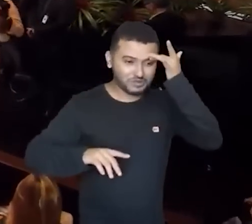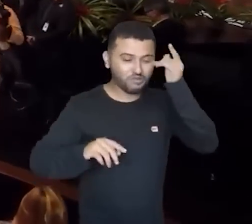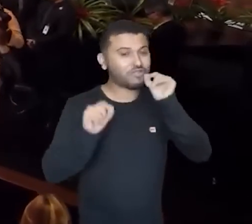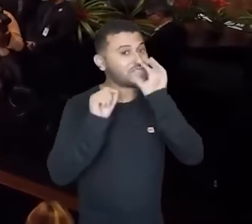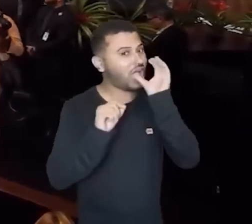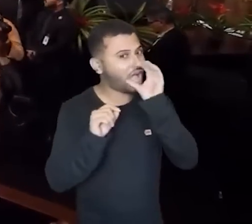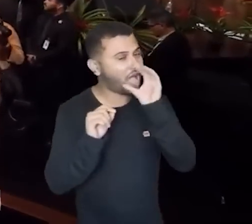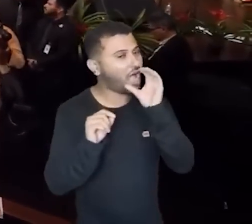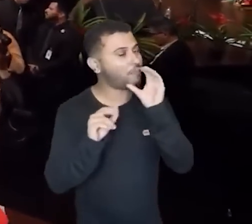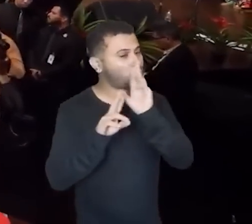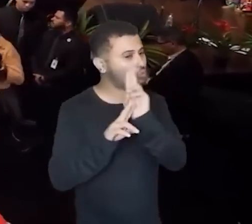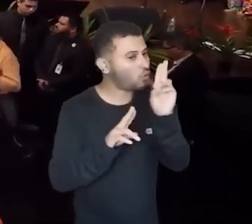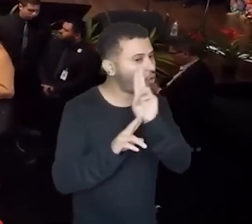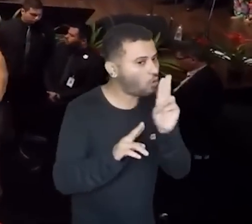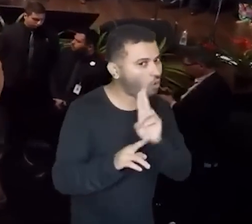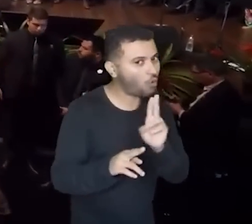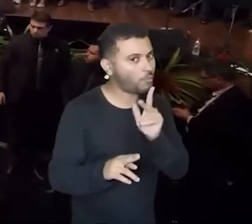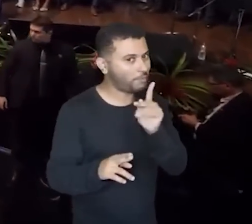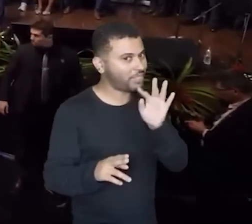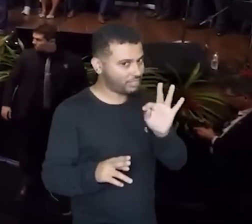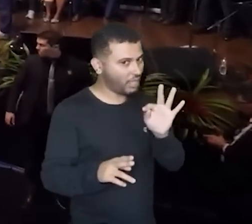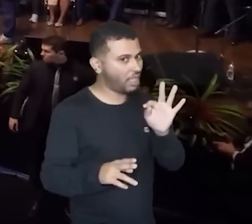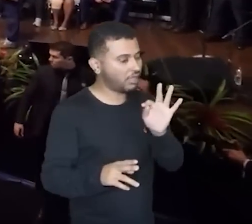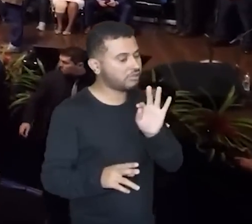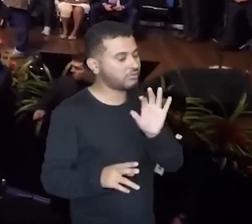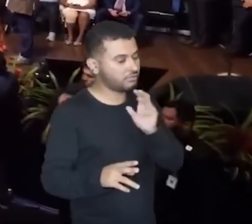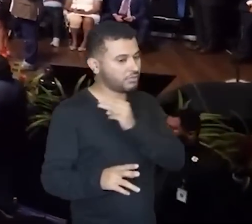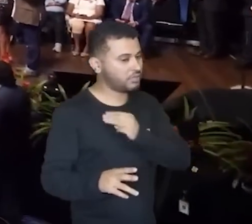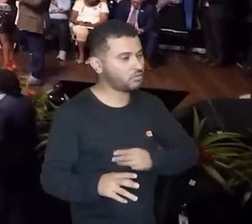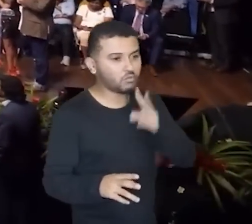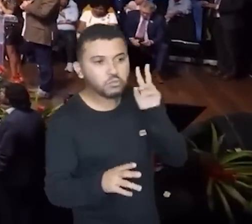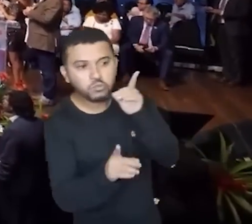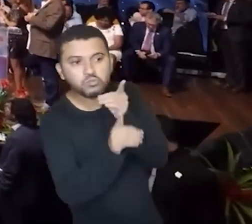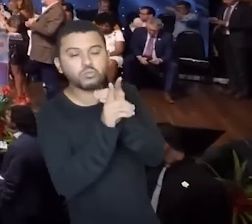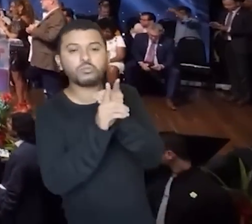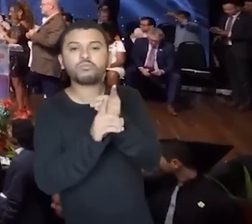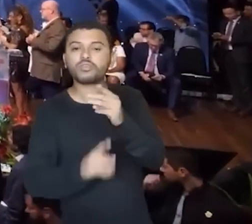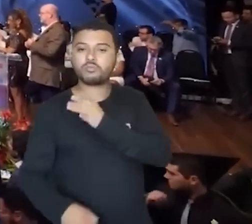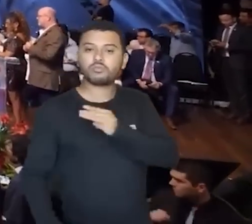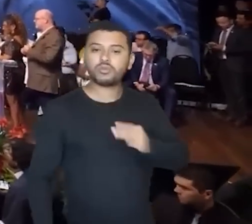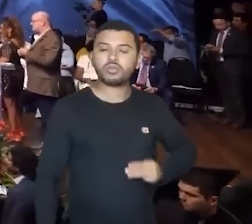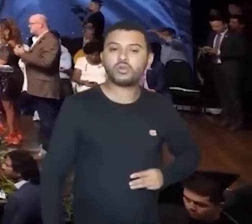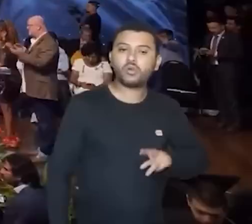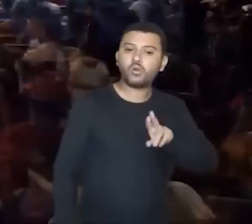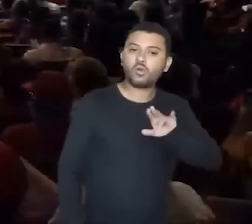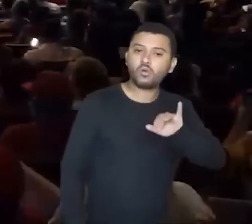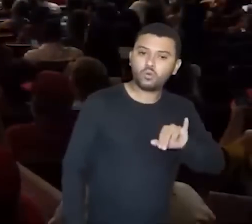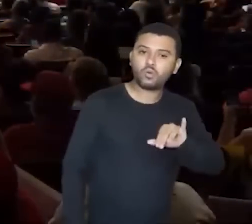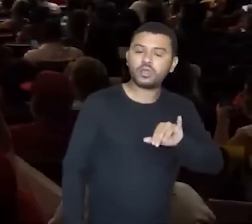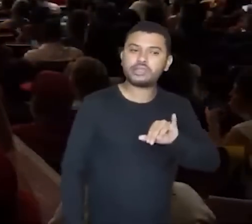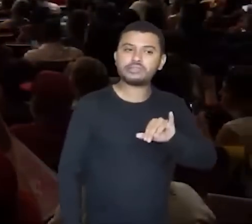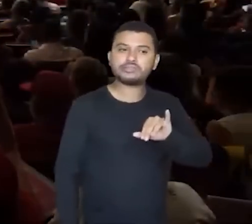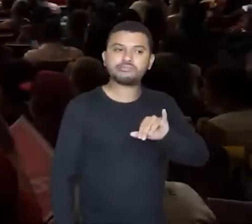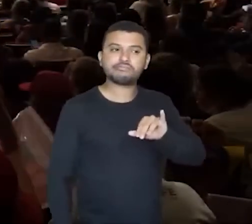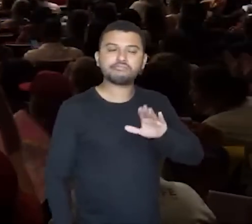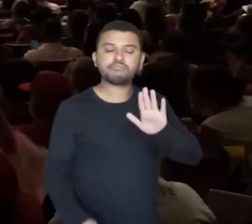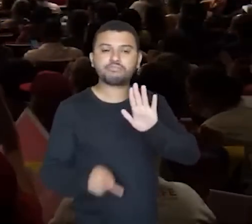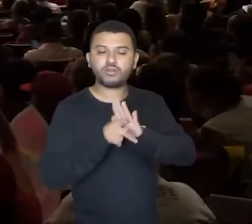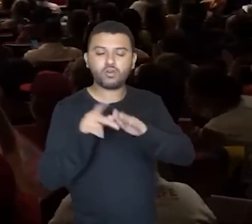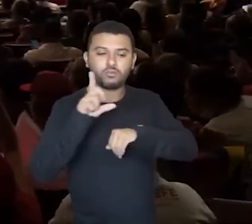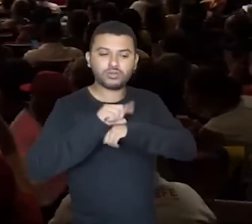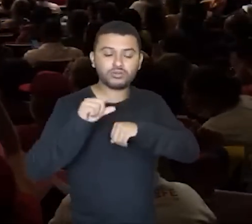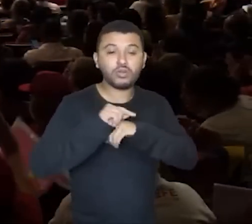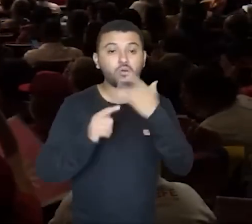nome dos ministros do PT, que eu localizei aqui. Nosso ministro Rui Costa, da Casa Civil, o Fernando Haddad,